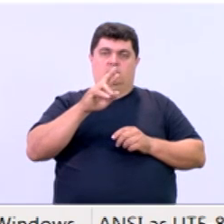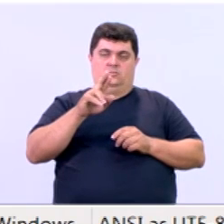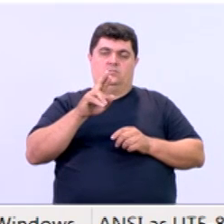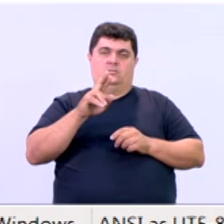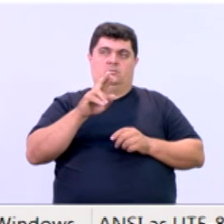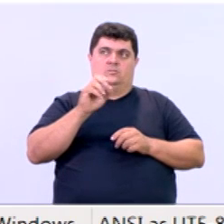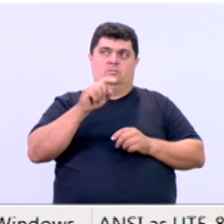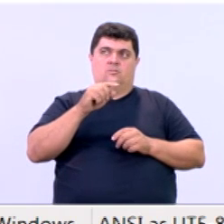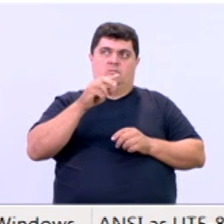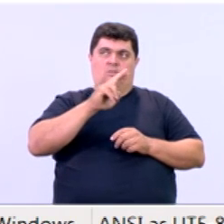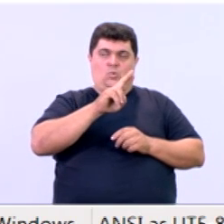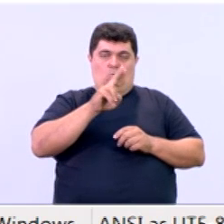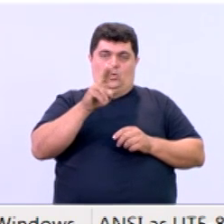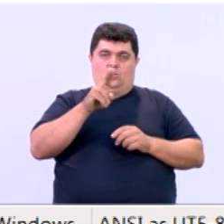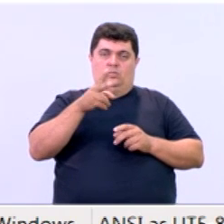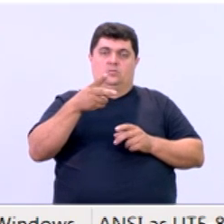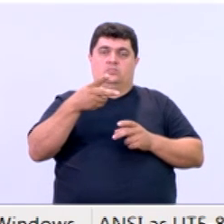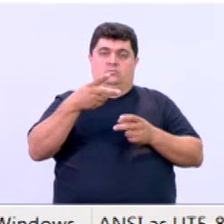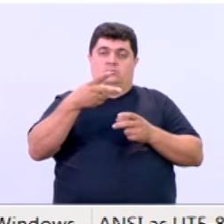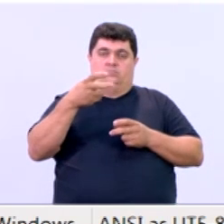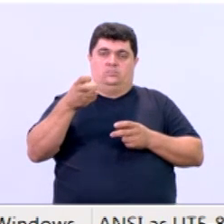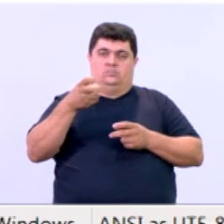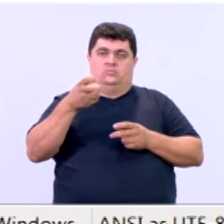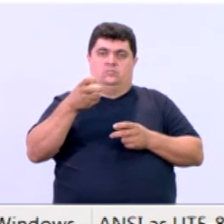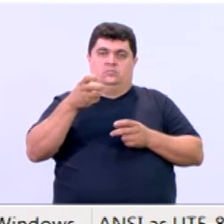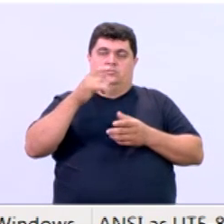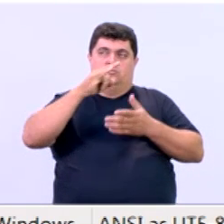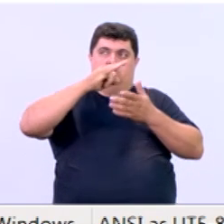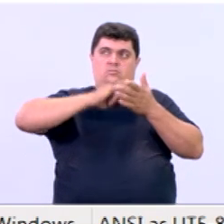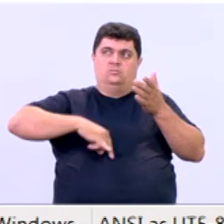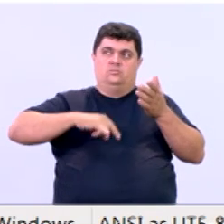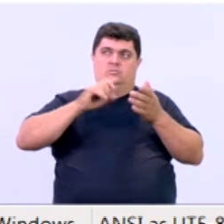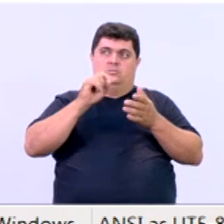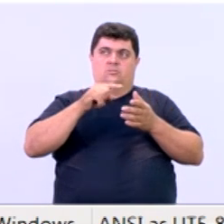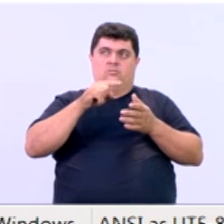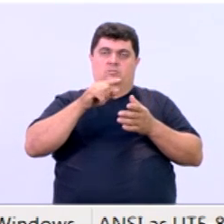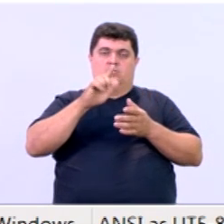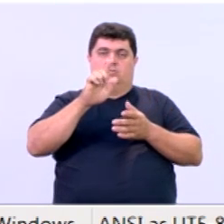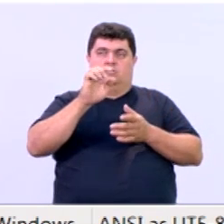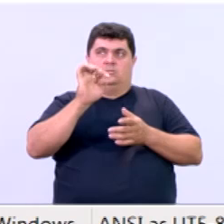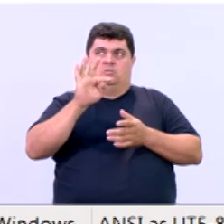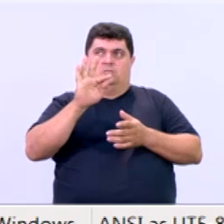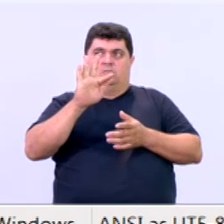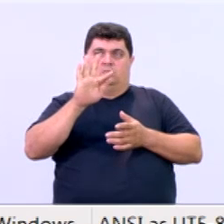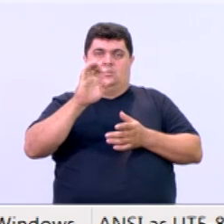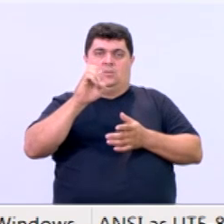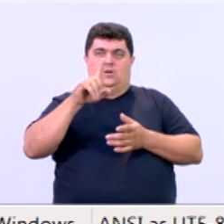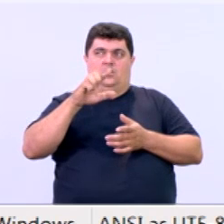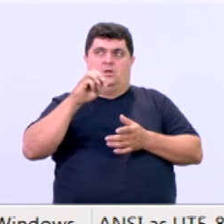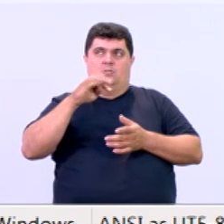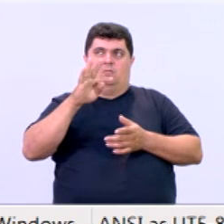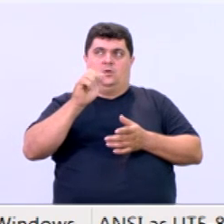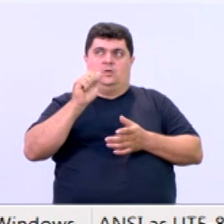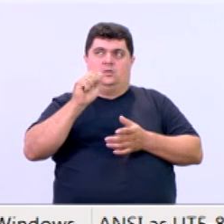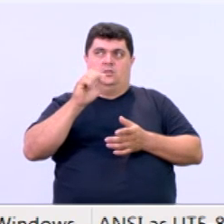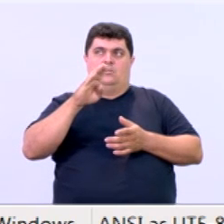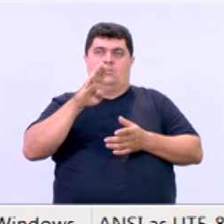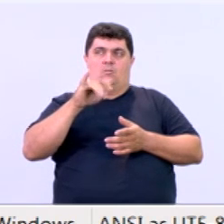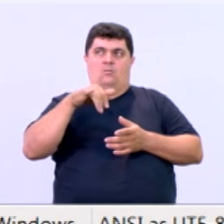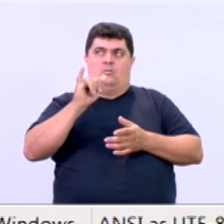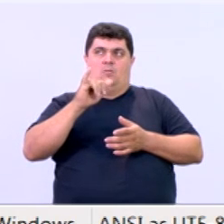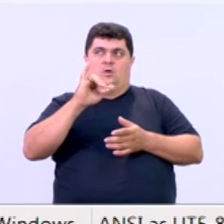tá com o nome e faz uma página do alerta, falando o quê? Que o nome digitado